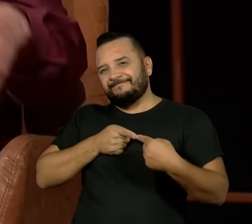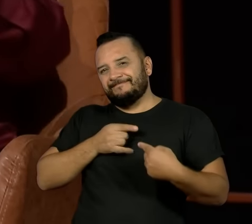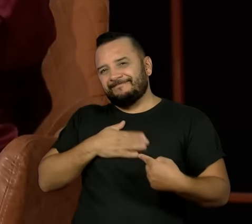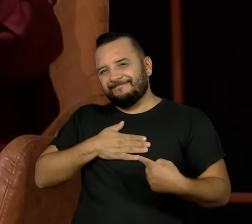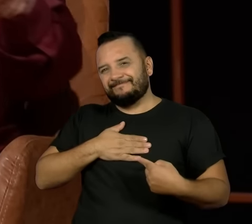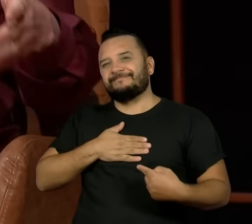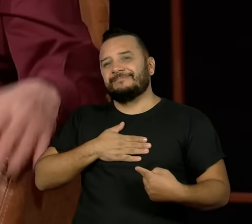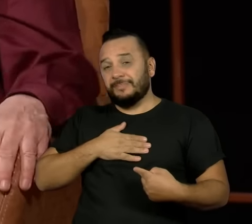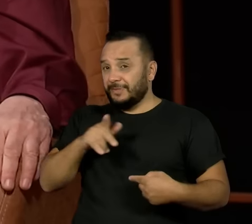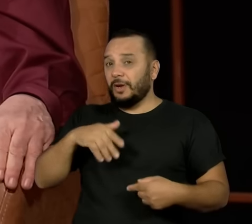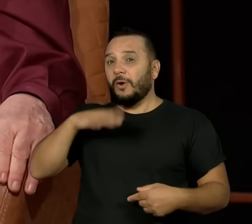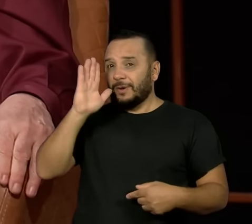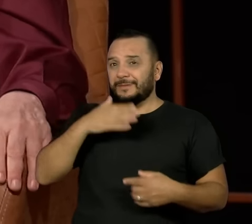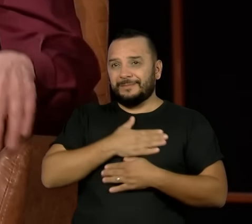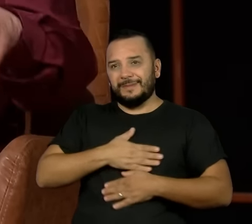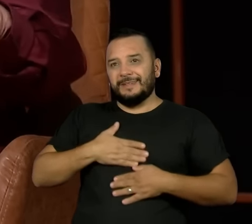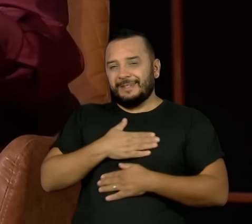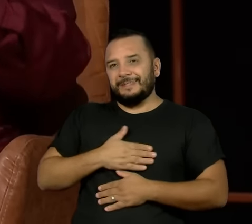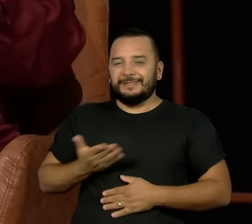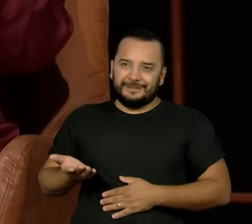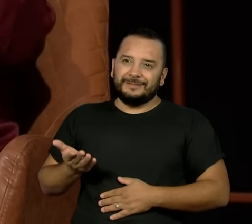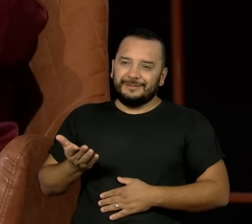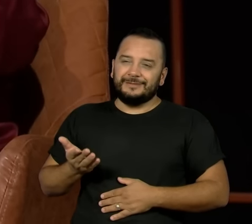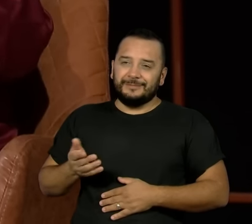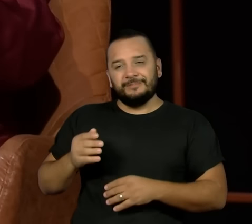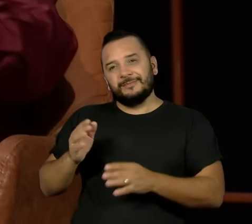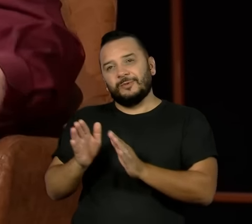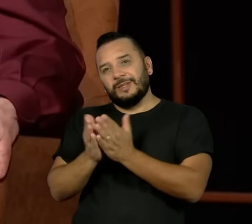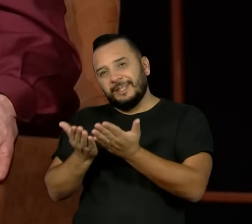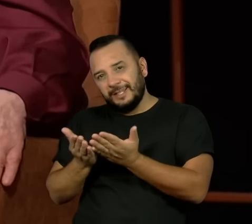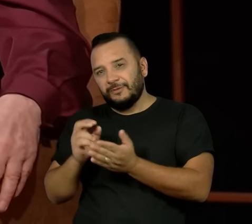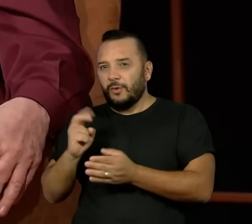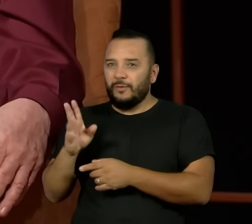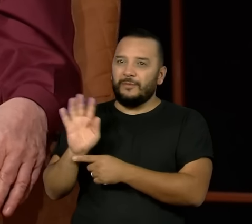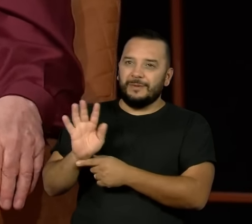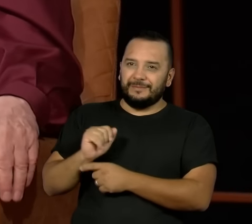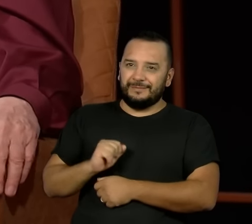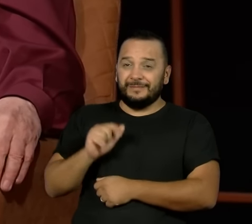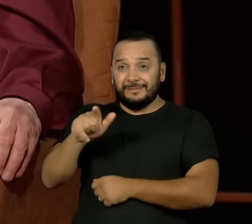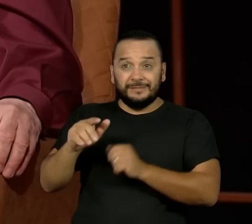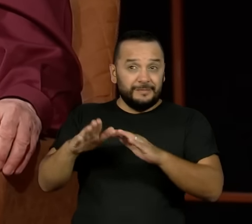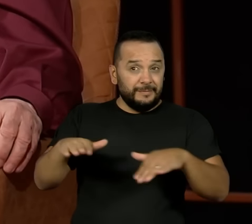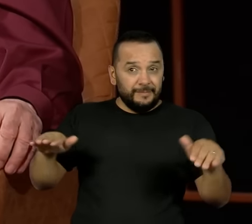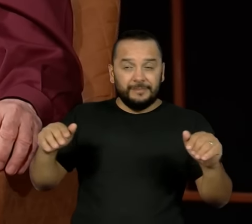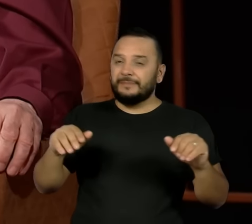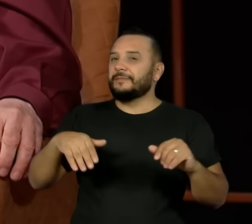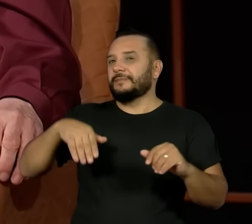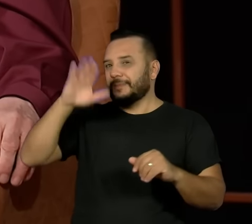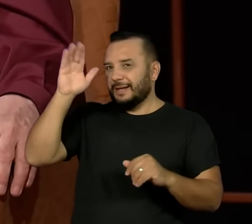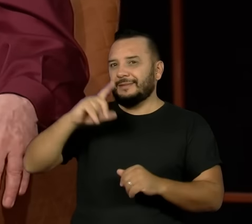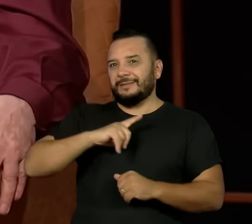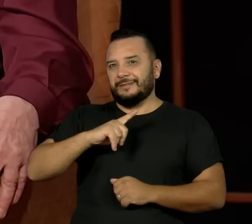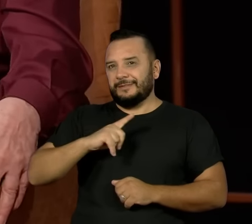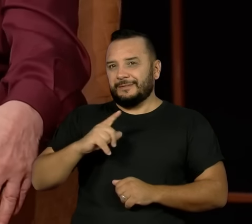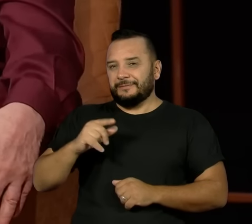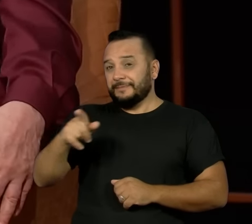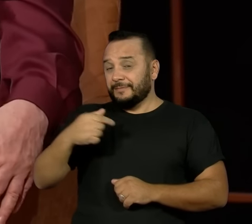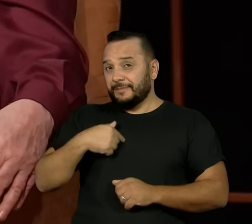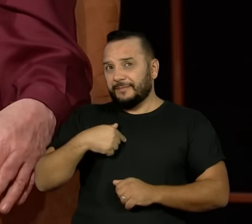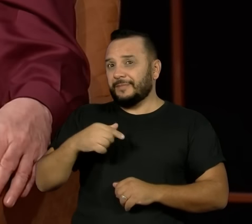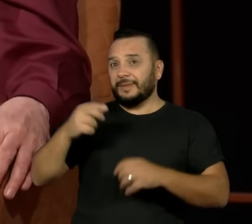você vai gostar mais daquele filme, se você vê que tem alguma coisa da tua vida. Mas quando você é criança, mais ainda. Sabe, quando você conta uma